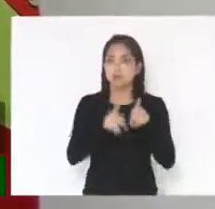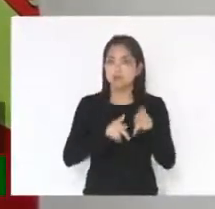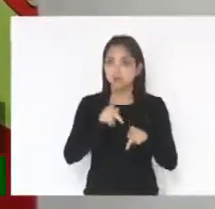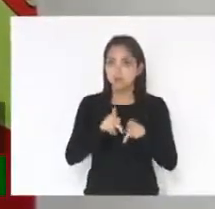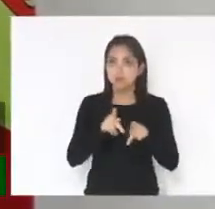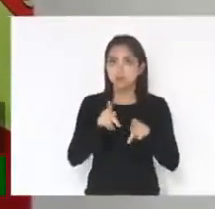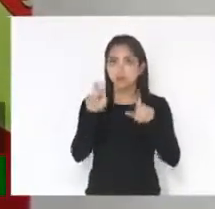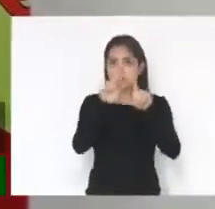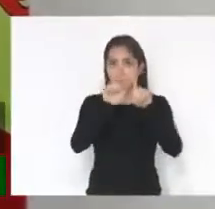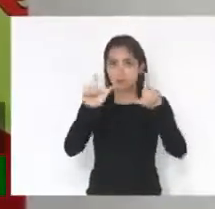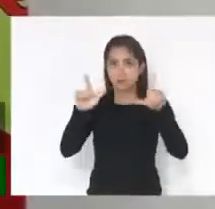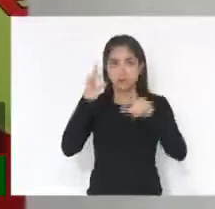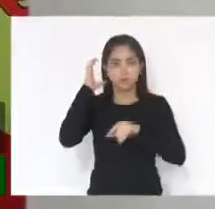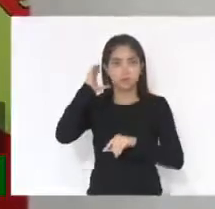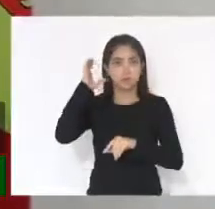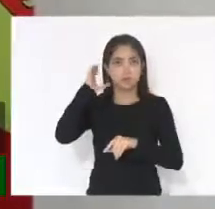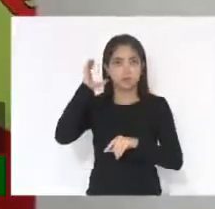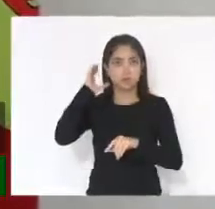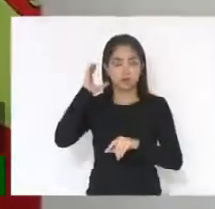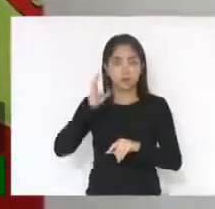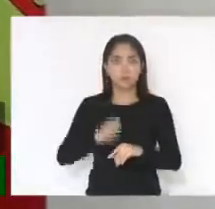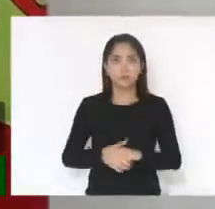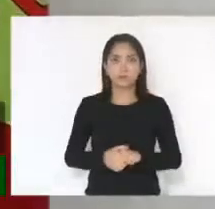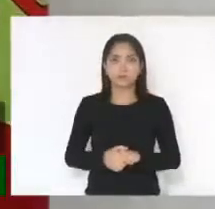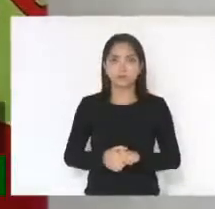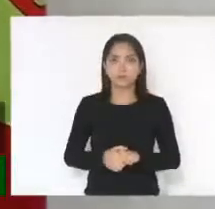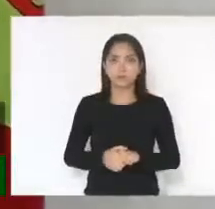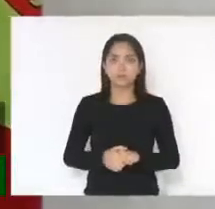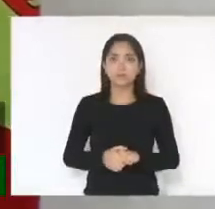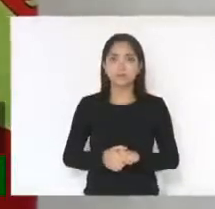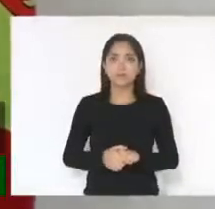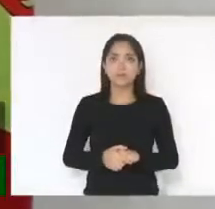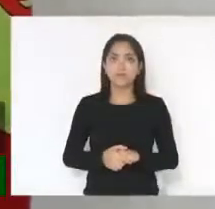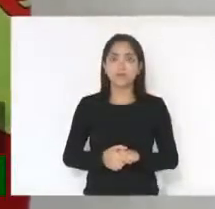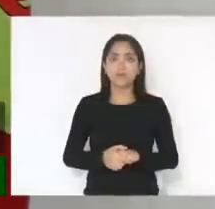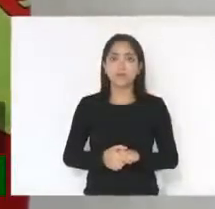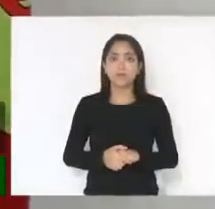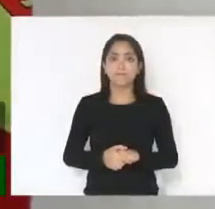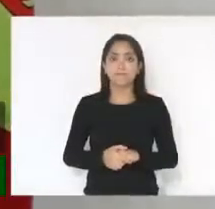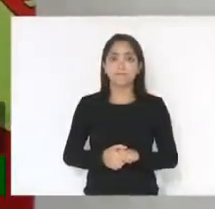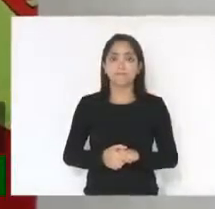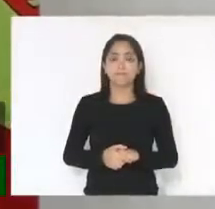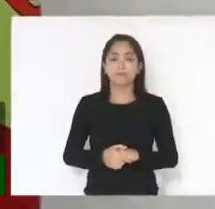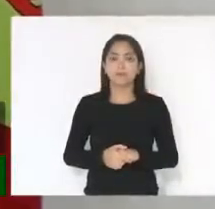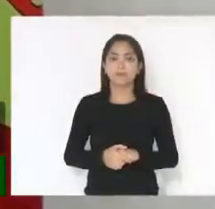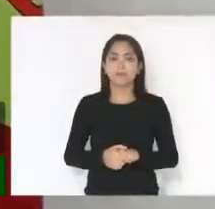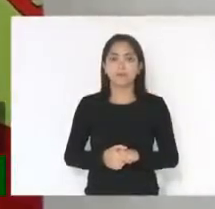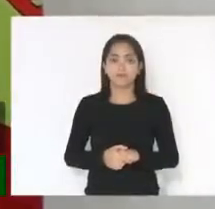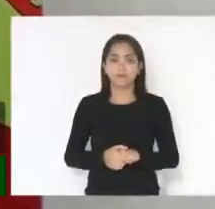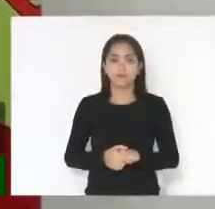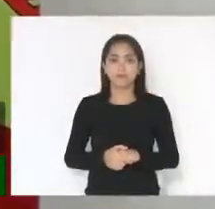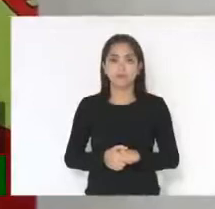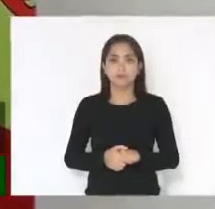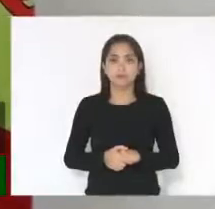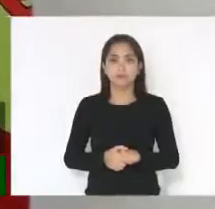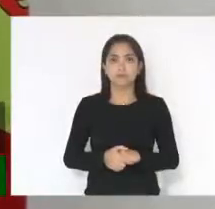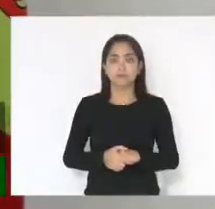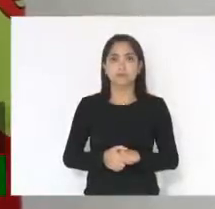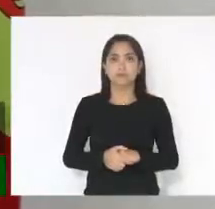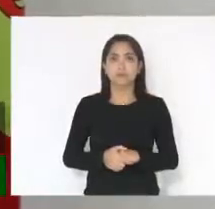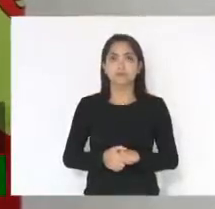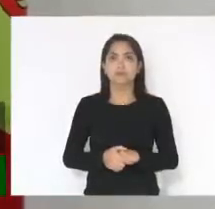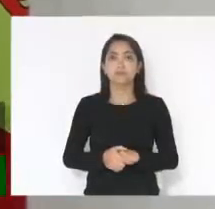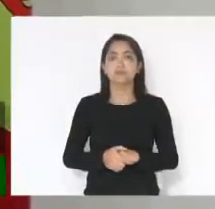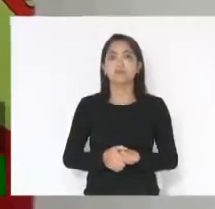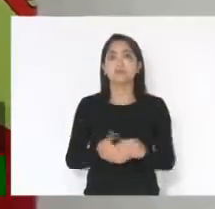assiste pela TVAL e nos escuta pela a Rádio Alesc Digital. Hoje